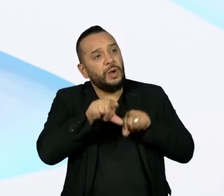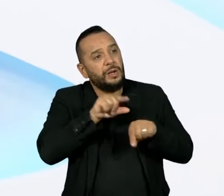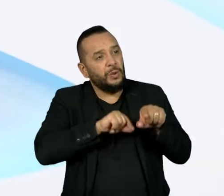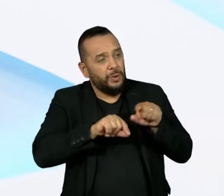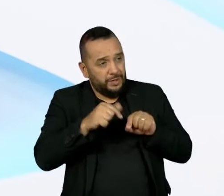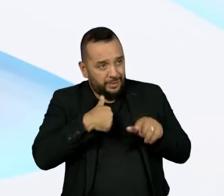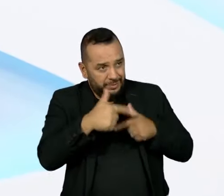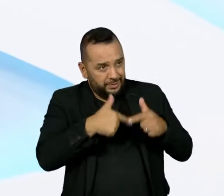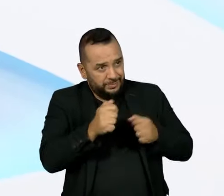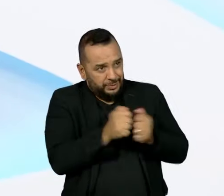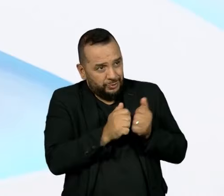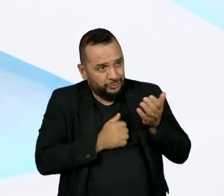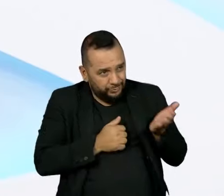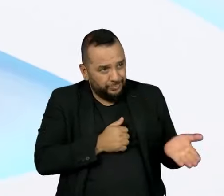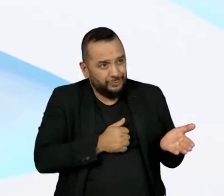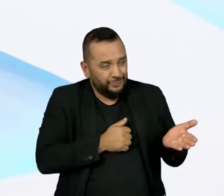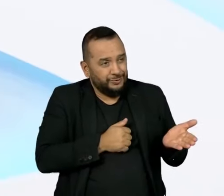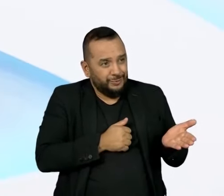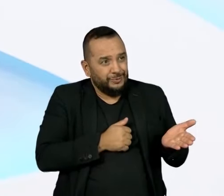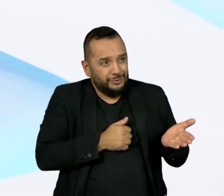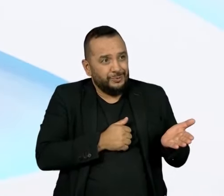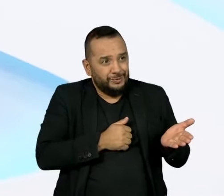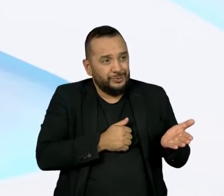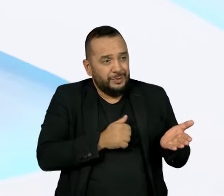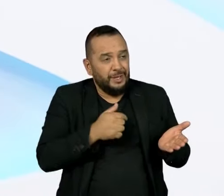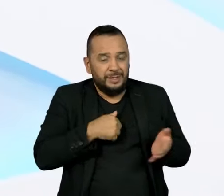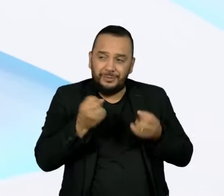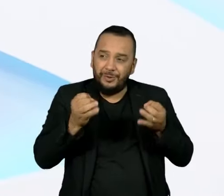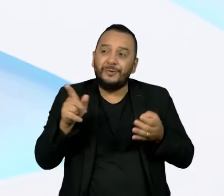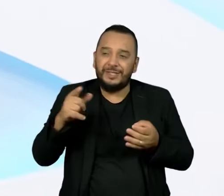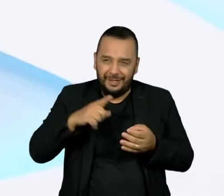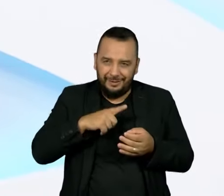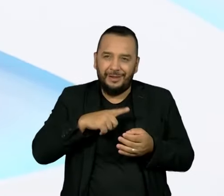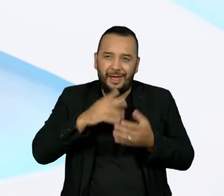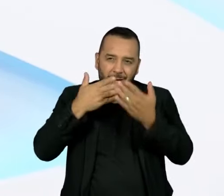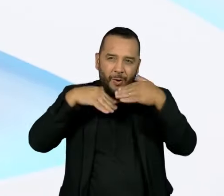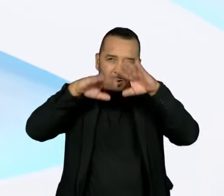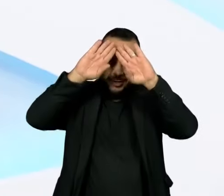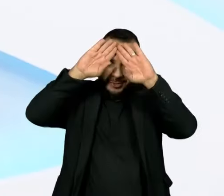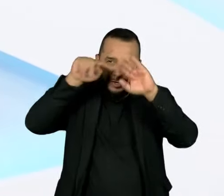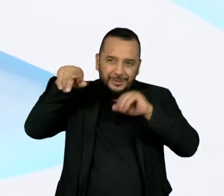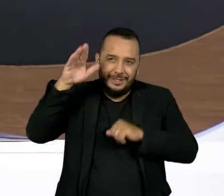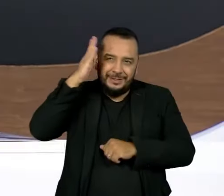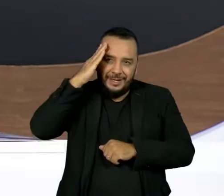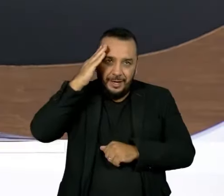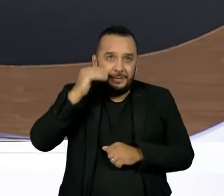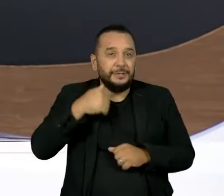bonita e disse: Grada, tu tens orixás. Eles sabem onde E são vão muitos levar. que a gente viu no livro. Grada.